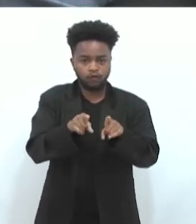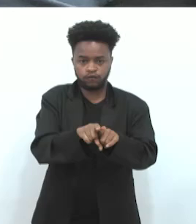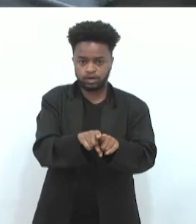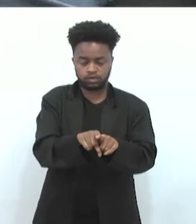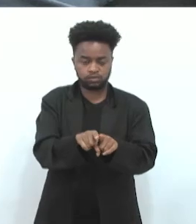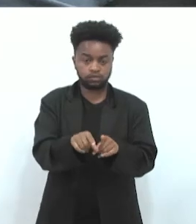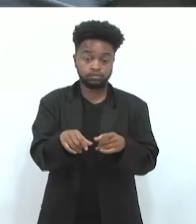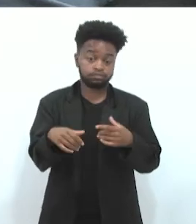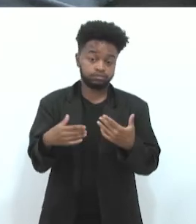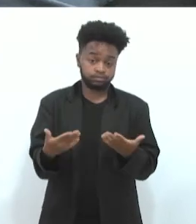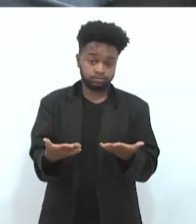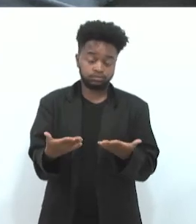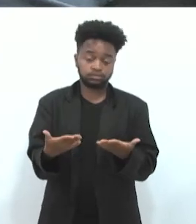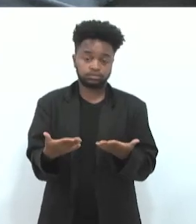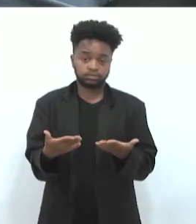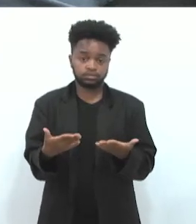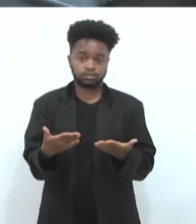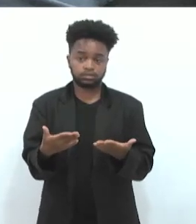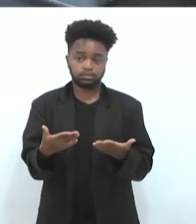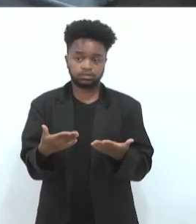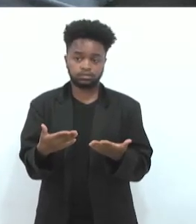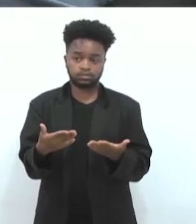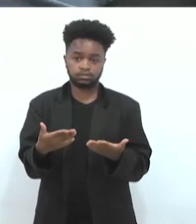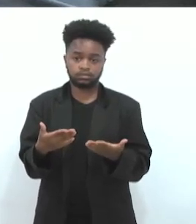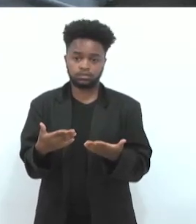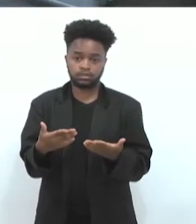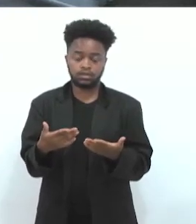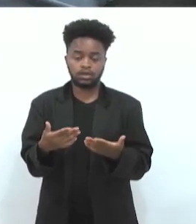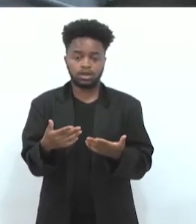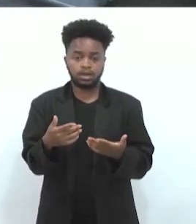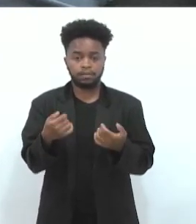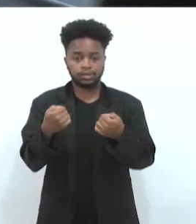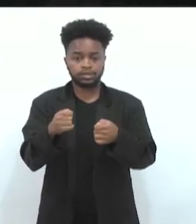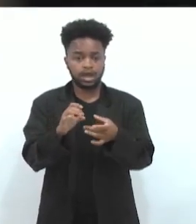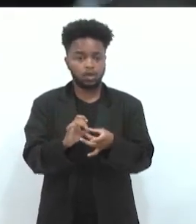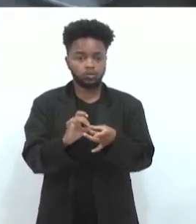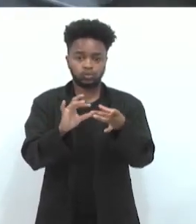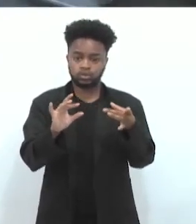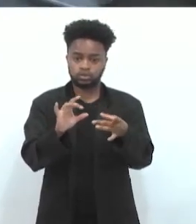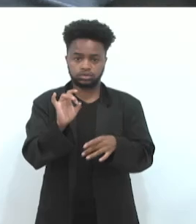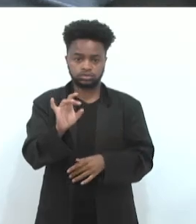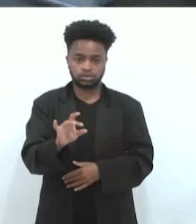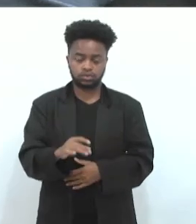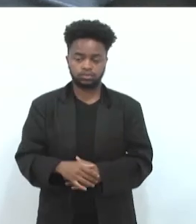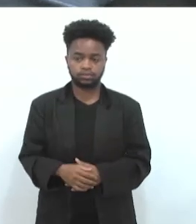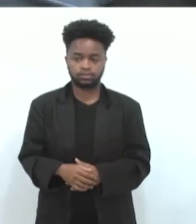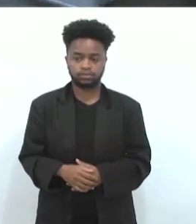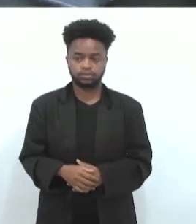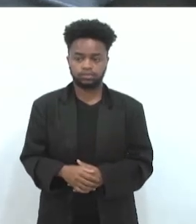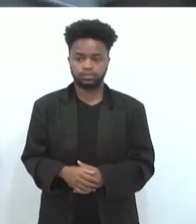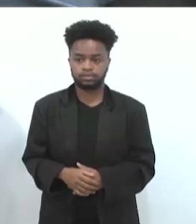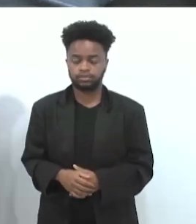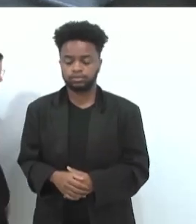nesse caso específico, cabe ser autorizativo. Porque, se vier um convênio